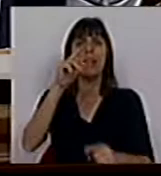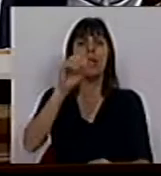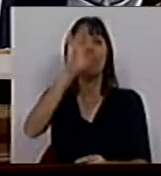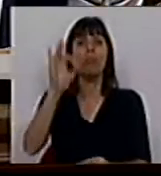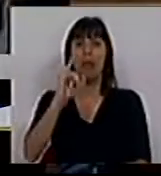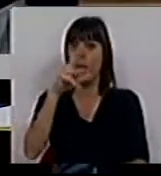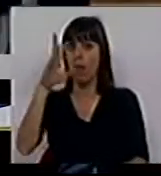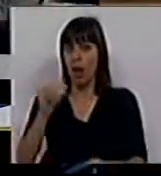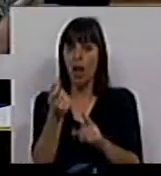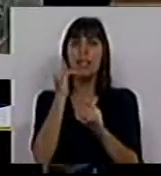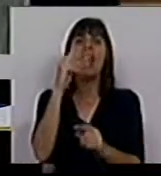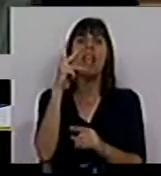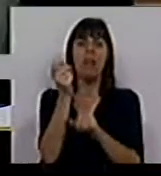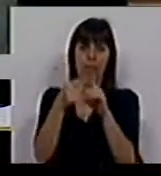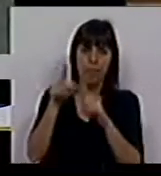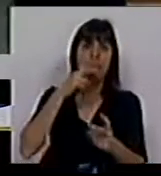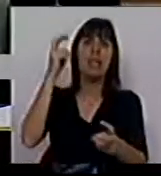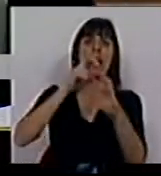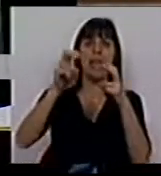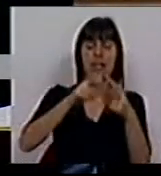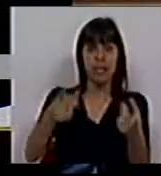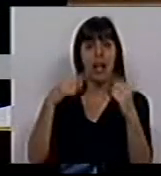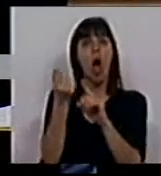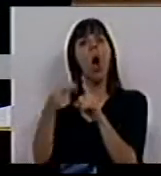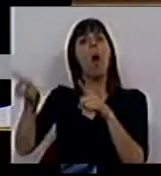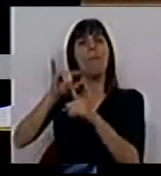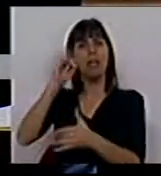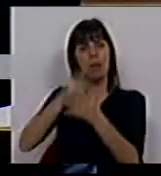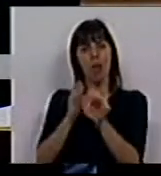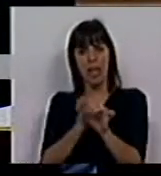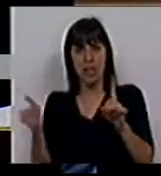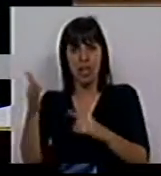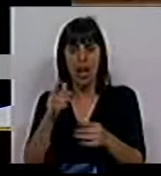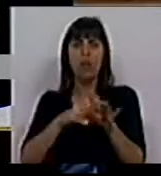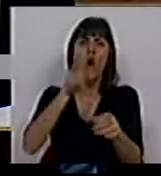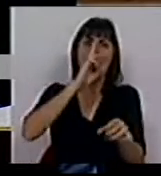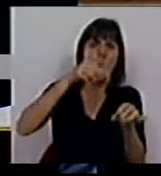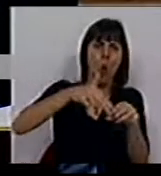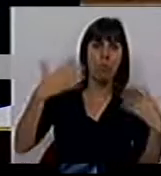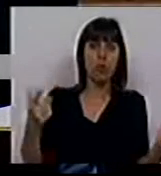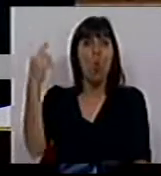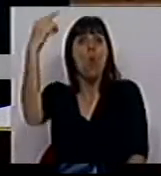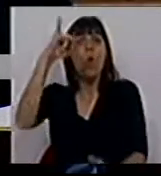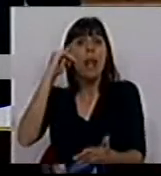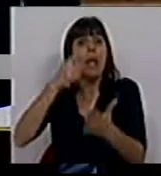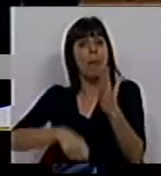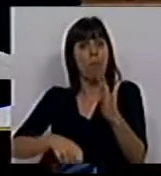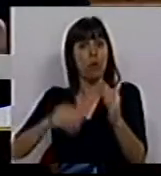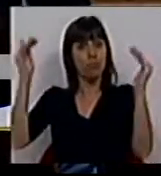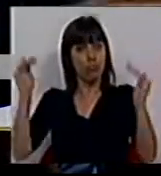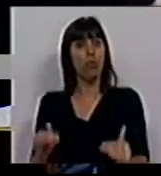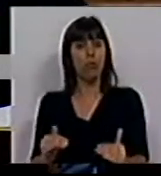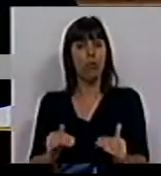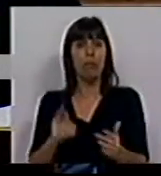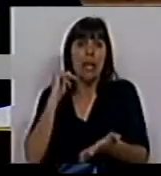do IRS, houve um aumento do IVA da eletricidade, houve um aumento dos impostos indiretos, impostos sobre combustíveis e o único imposto que